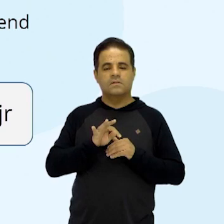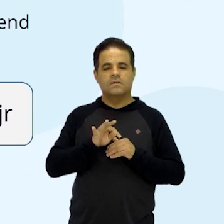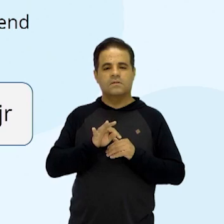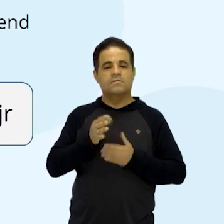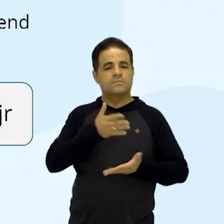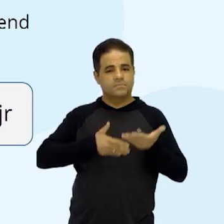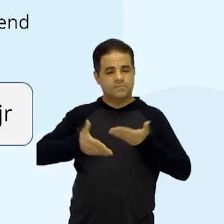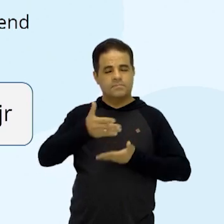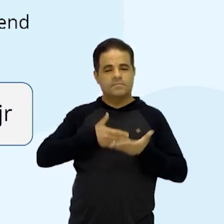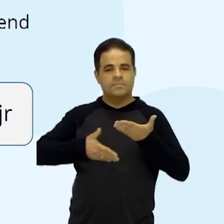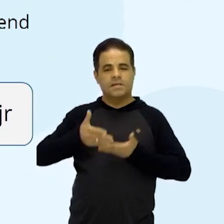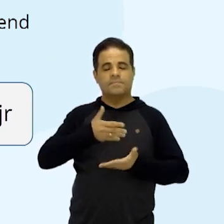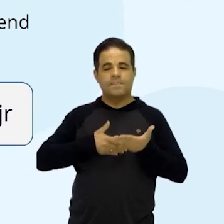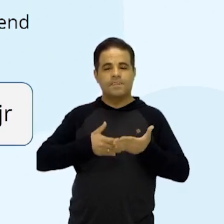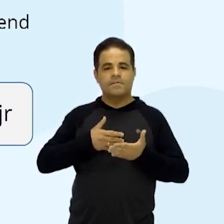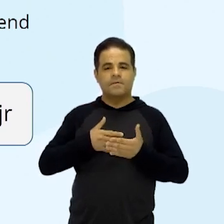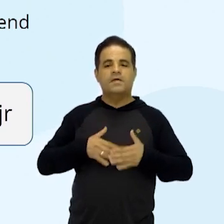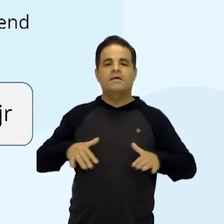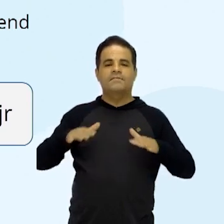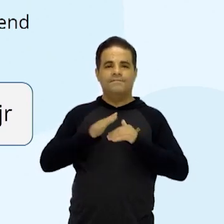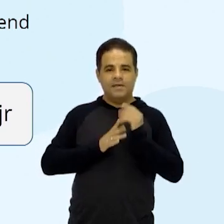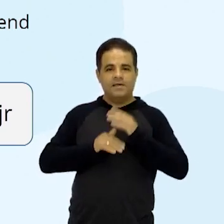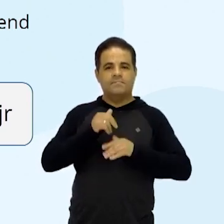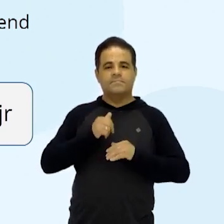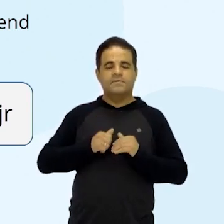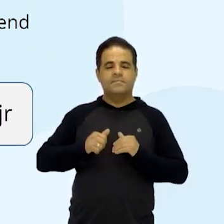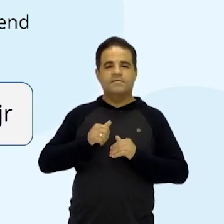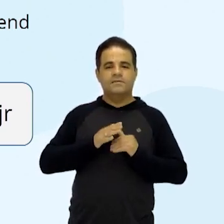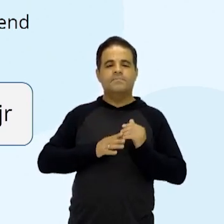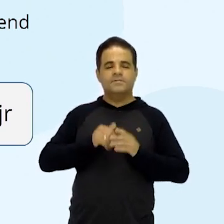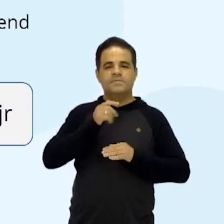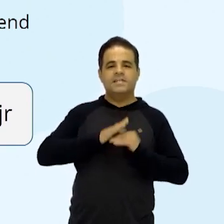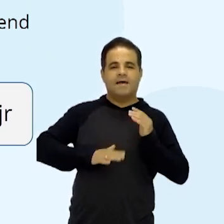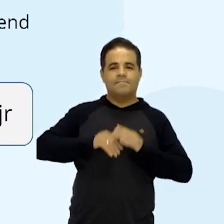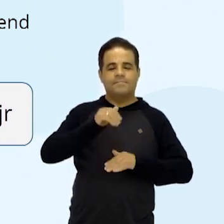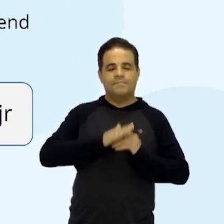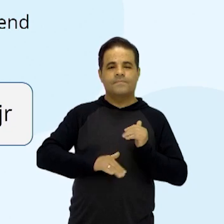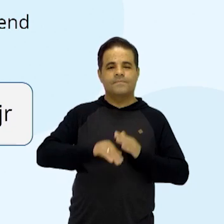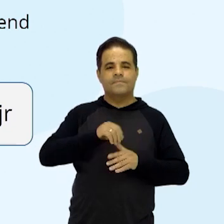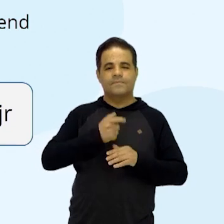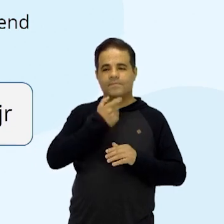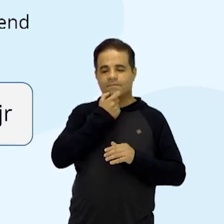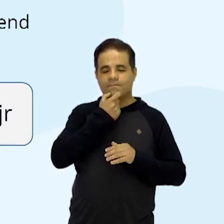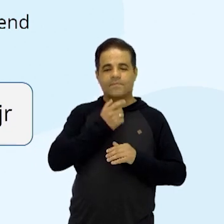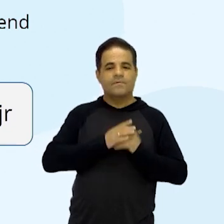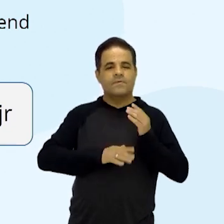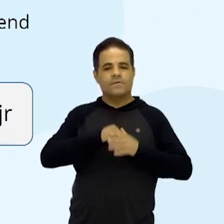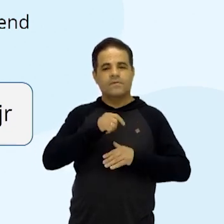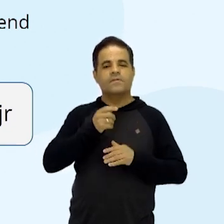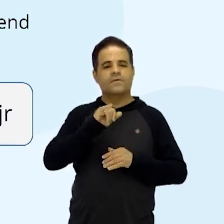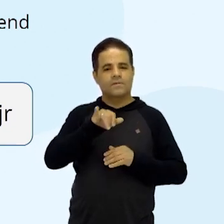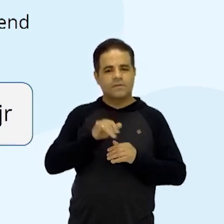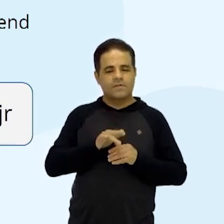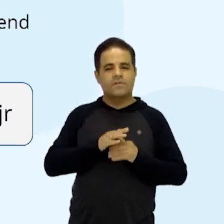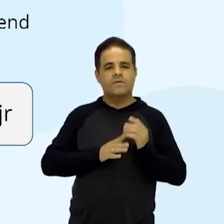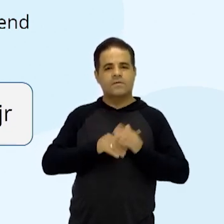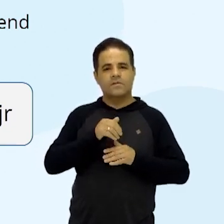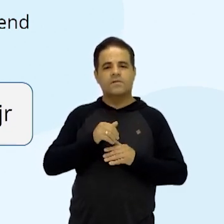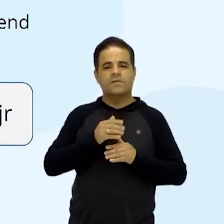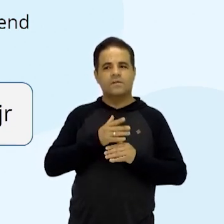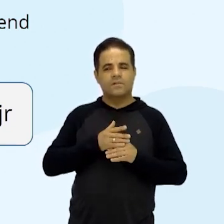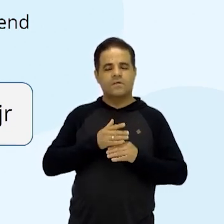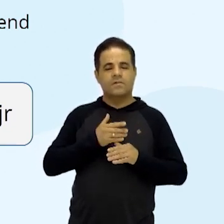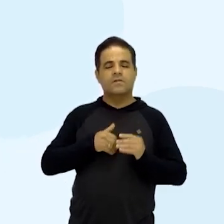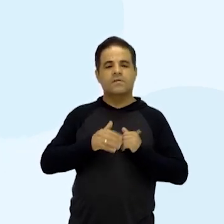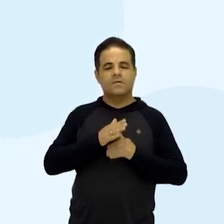Então, compartilhem aí o que vocês tiverem de anotações, lá no inglês, franco e jr, ok? So, and